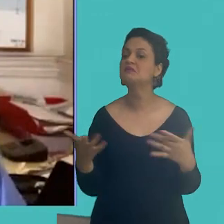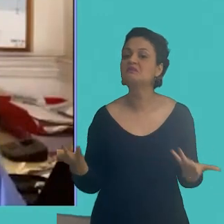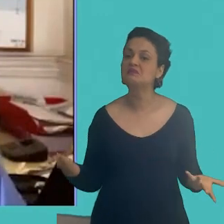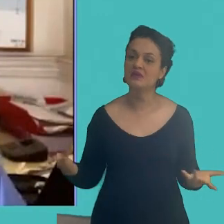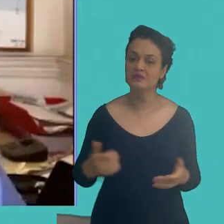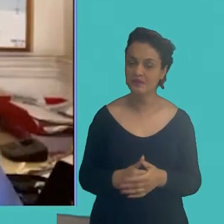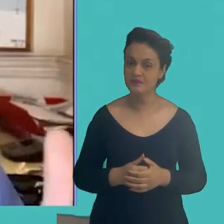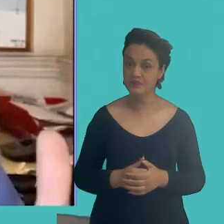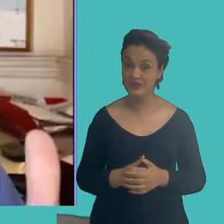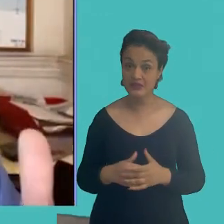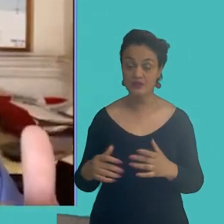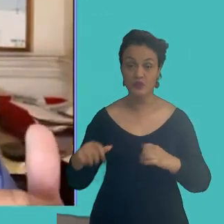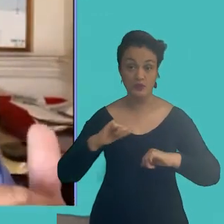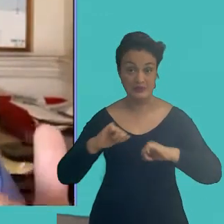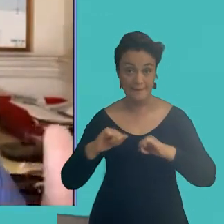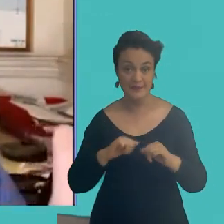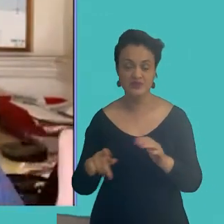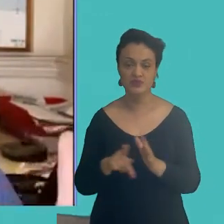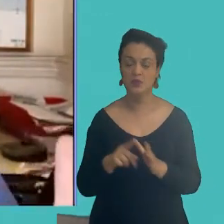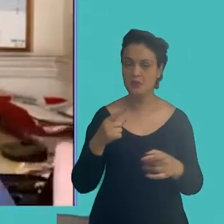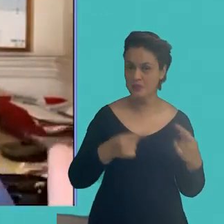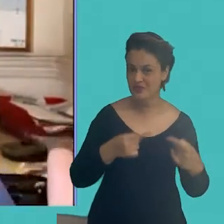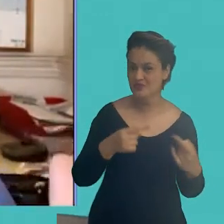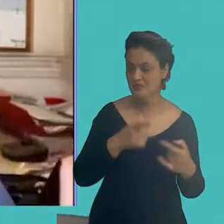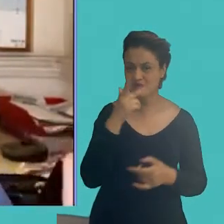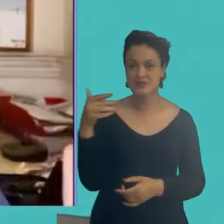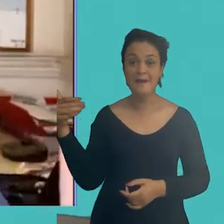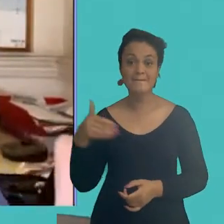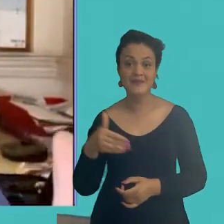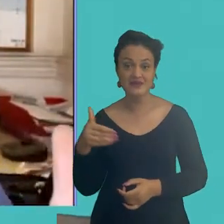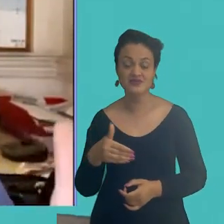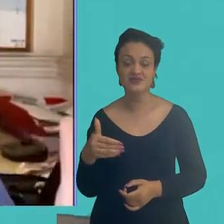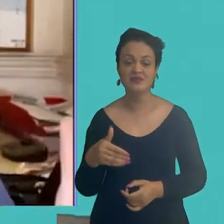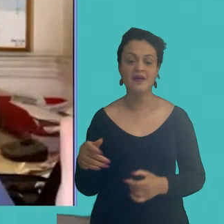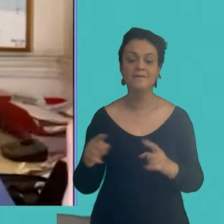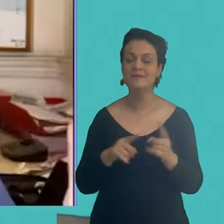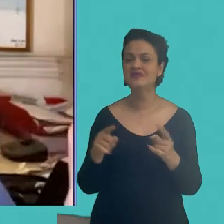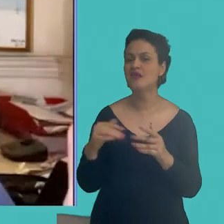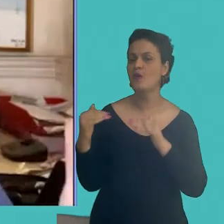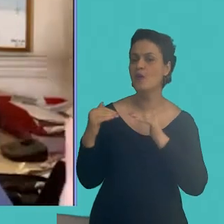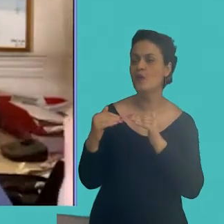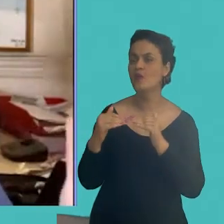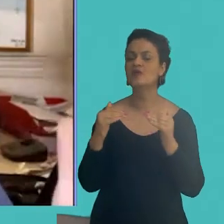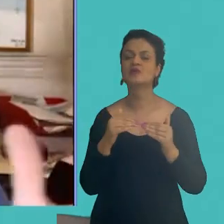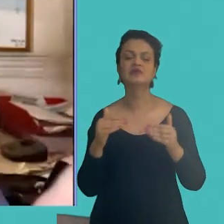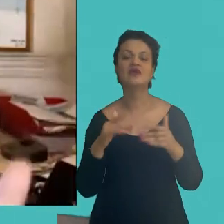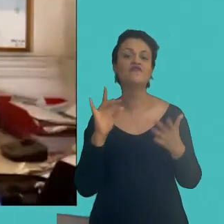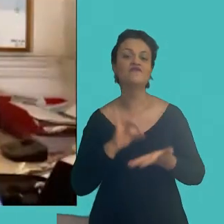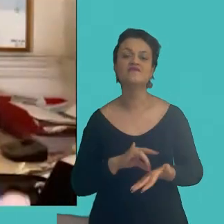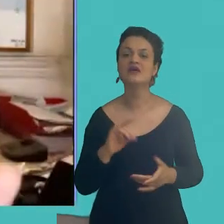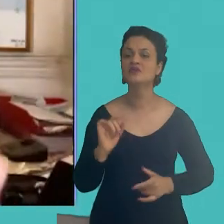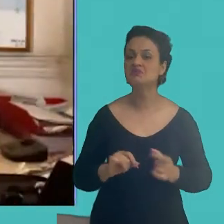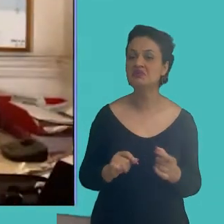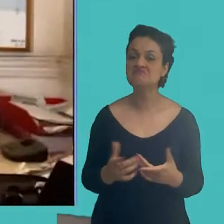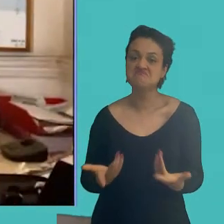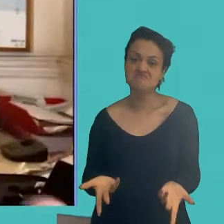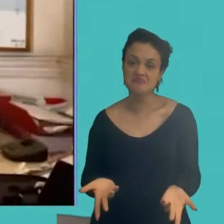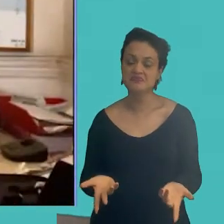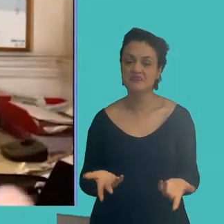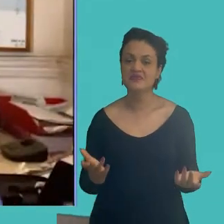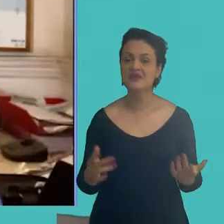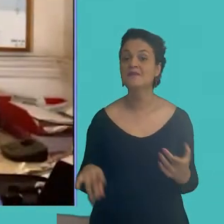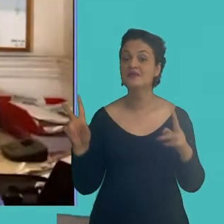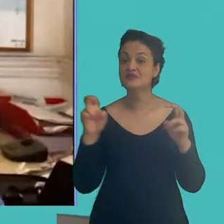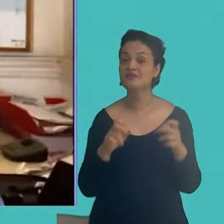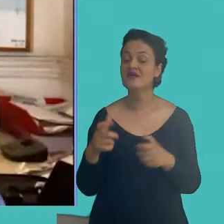político desse tipo, no qual os participantes sequer estão de acordo sobre quais são os fatos, a questão da vacinação